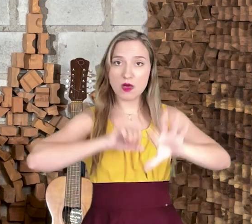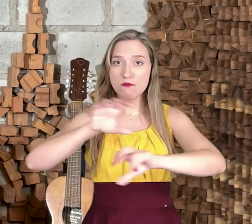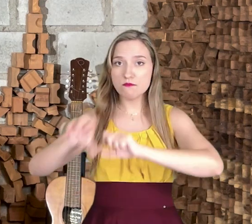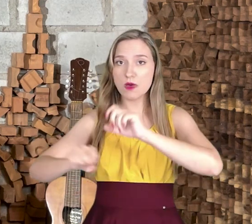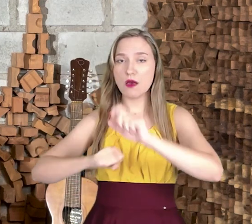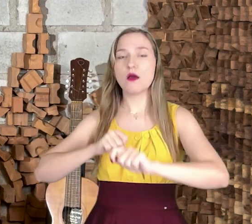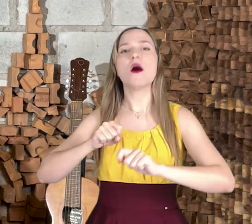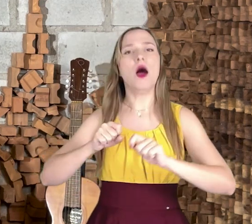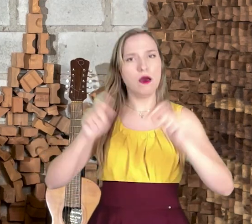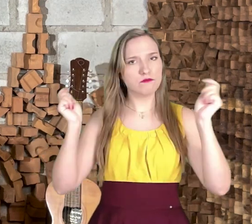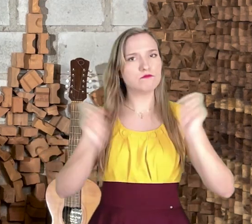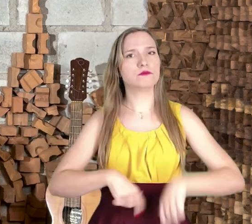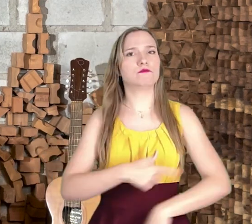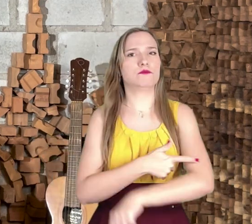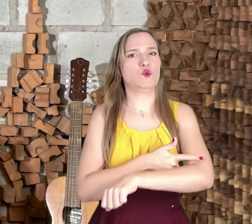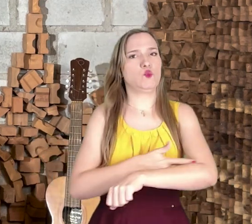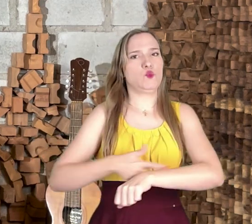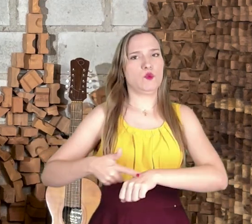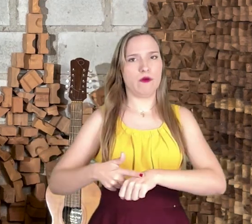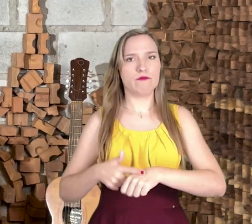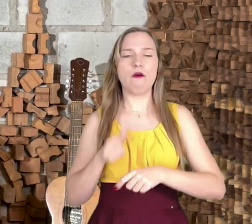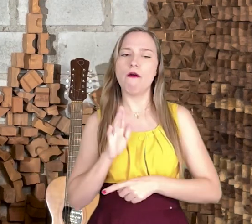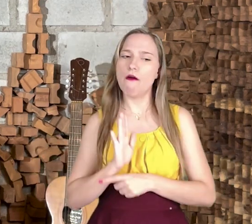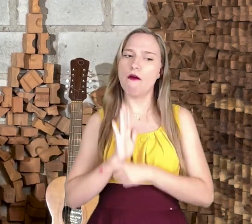mal. É para juntar